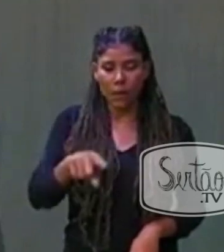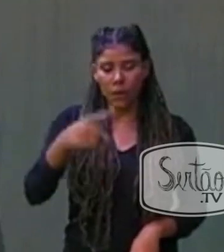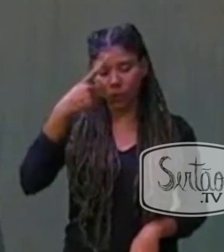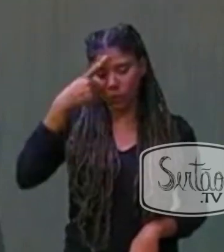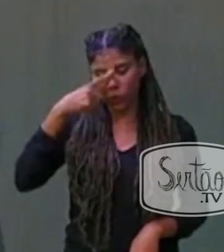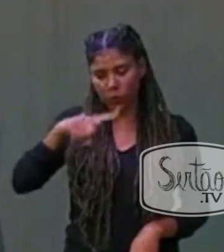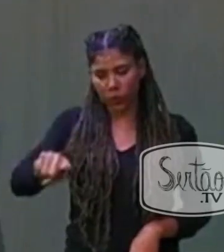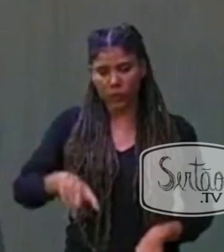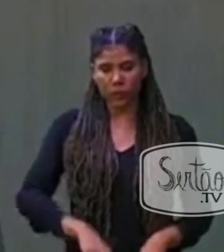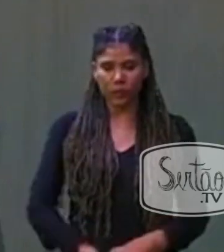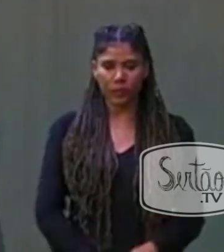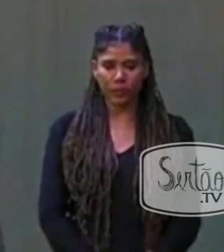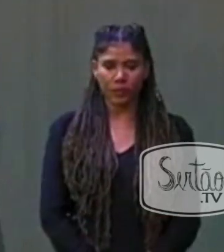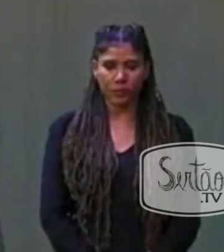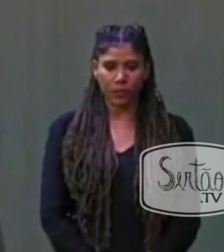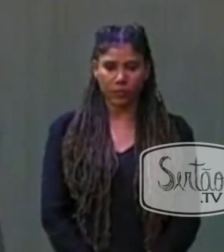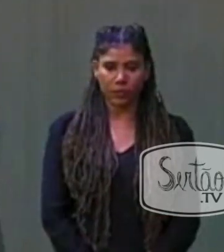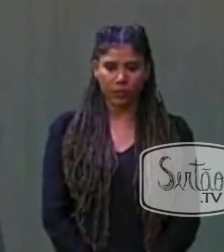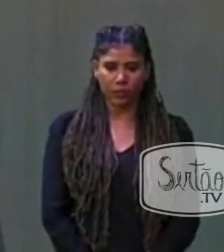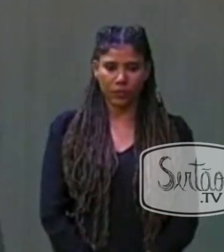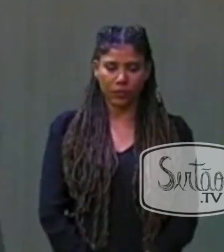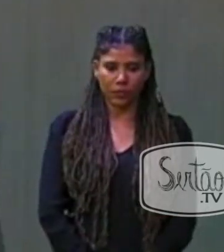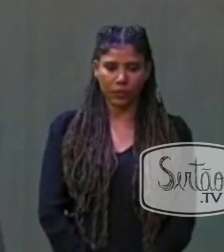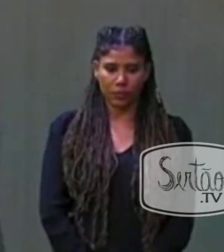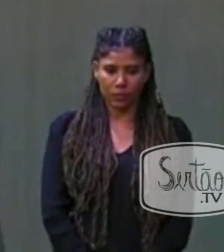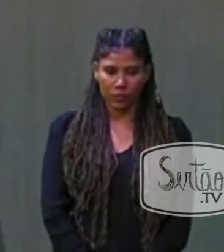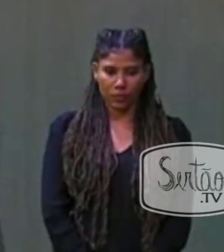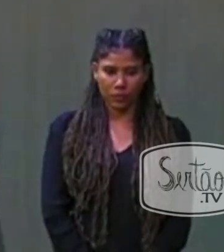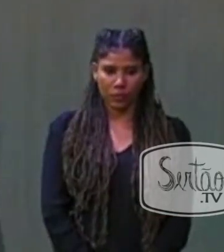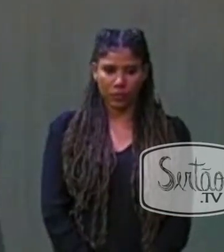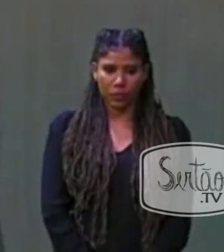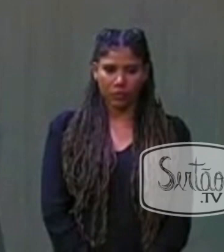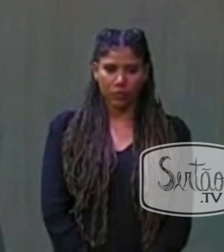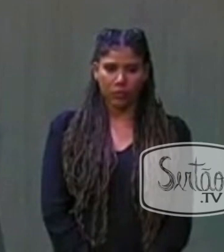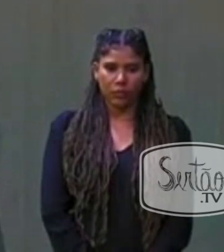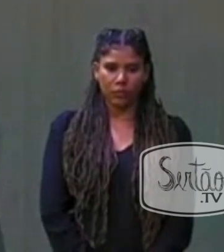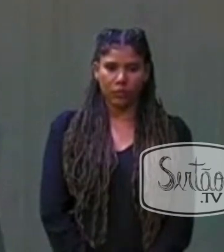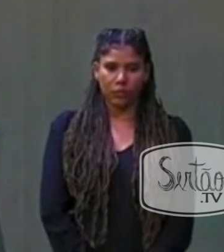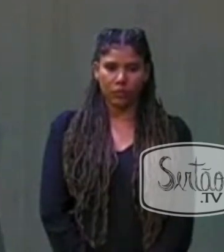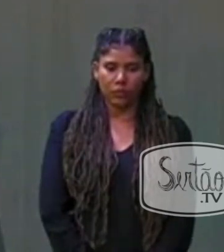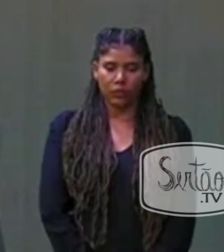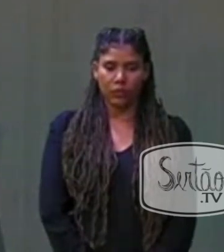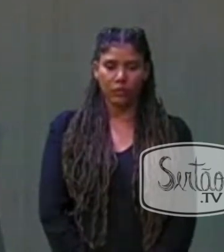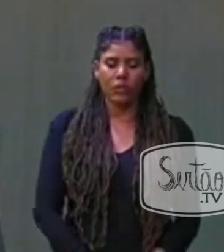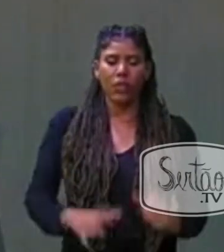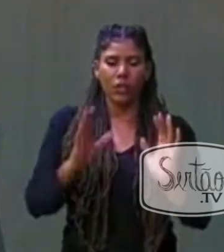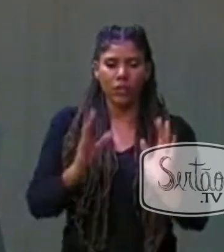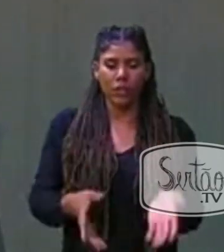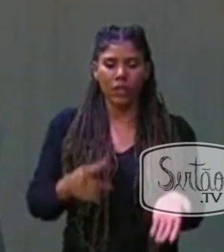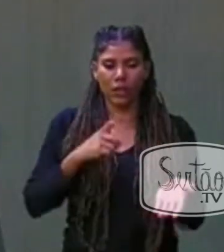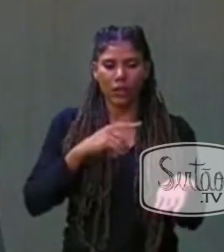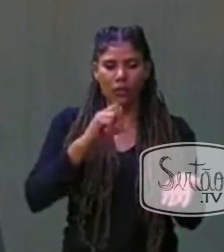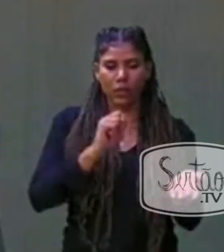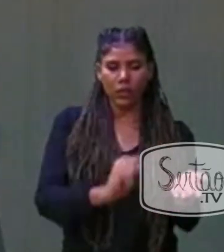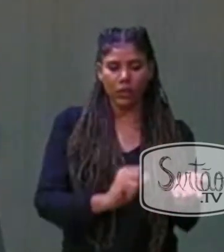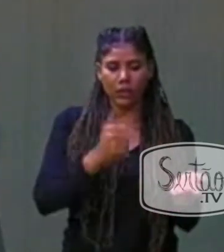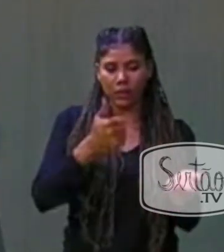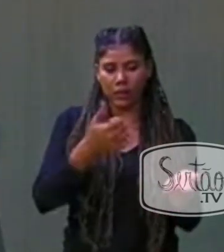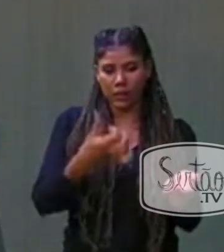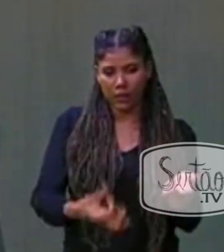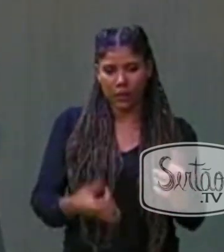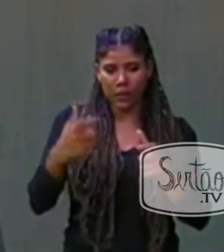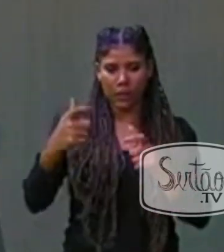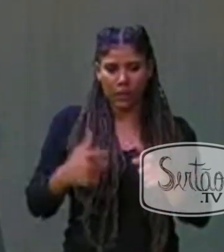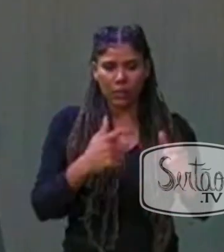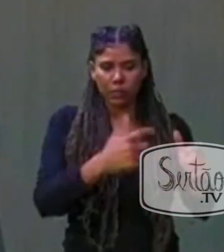Só mais dois minutinhos, deputado Simão. Já estamos hoje com 816